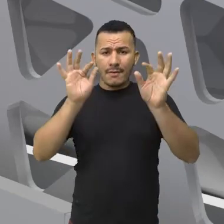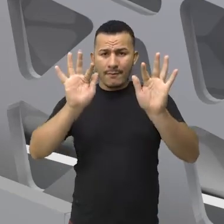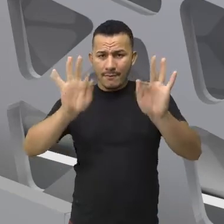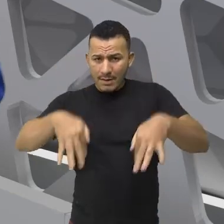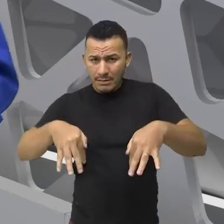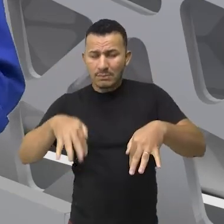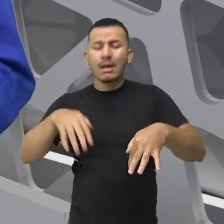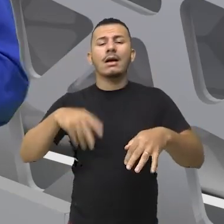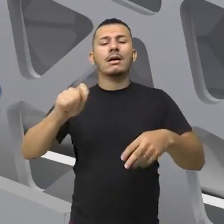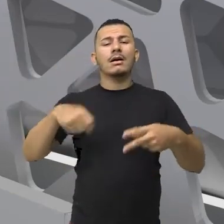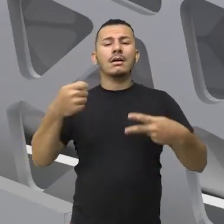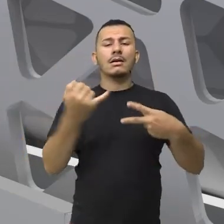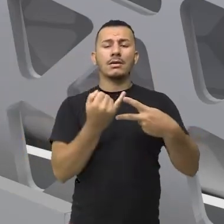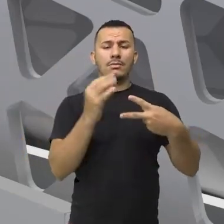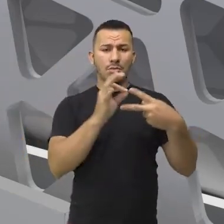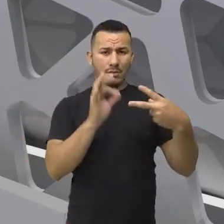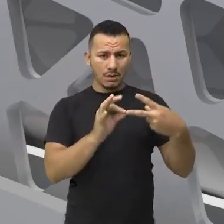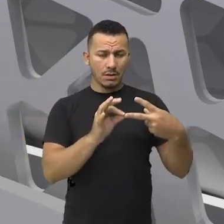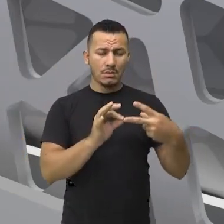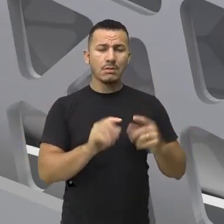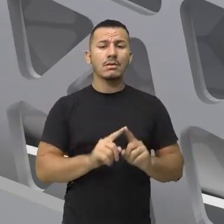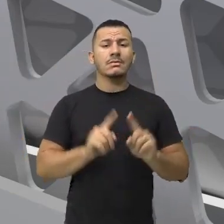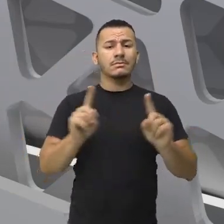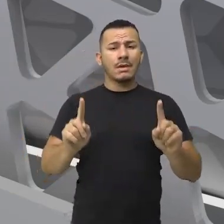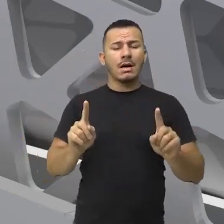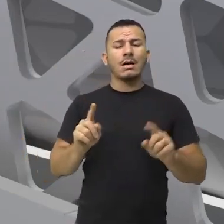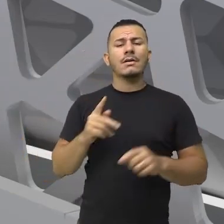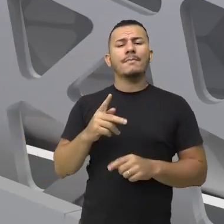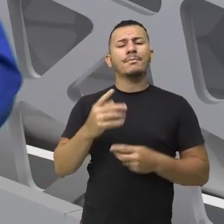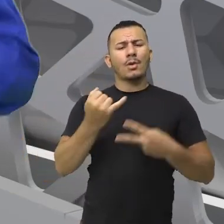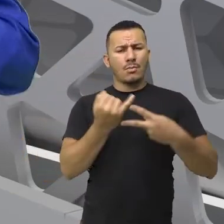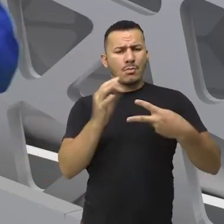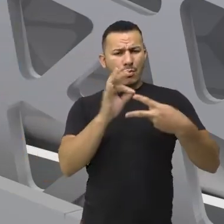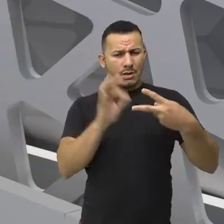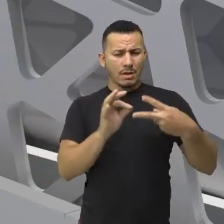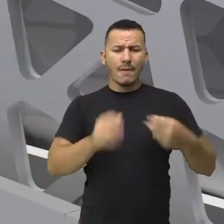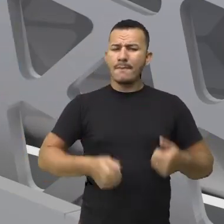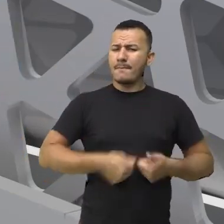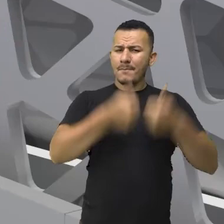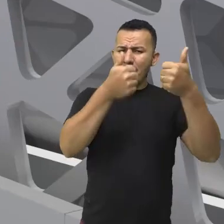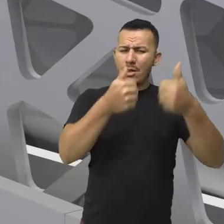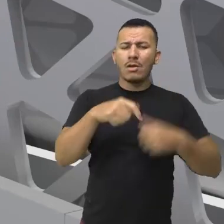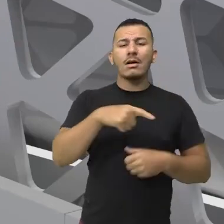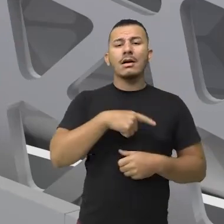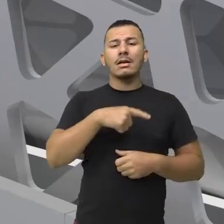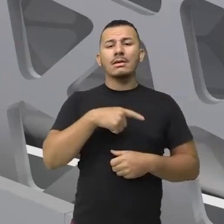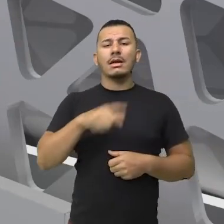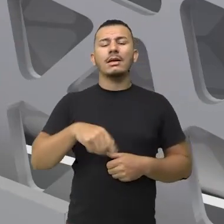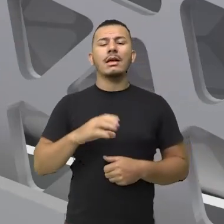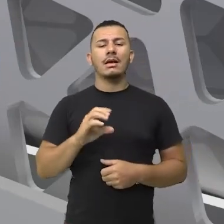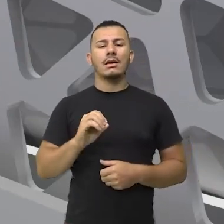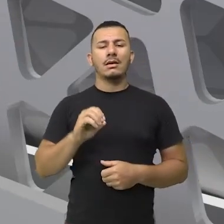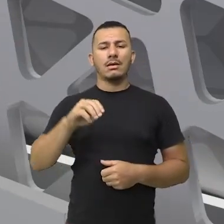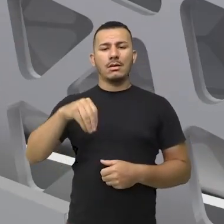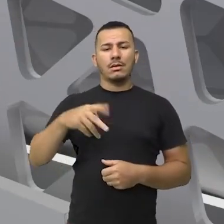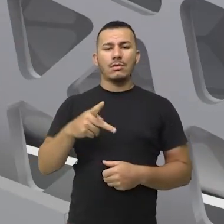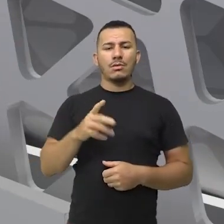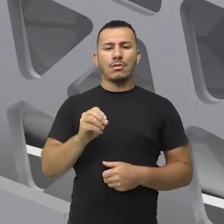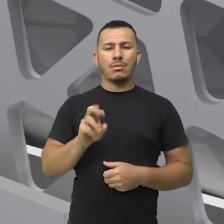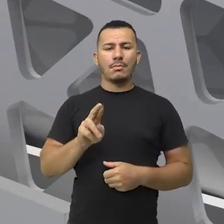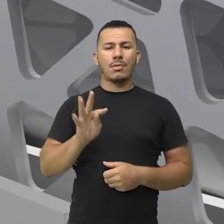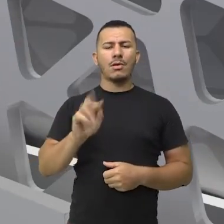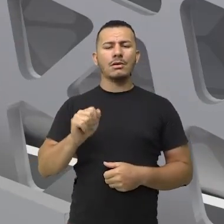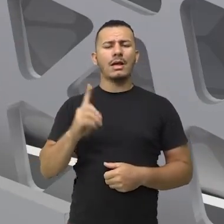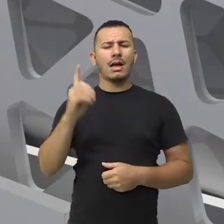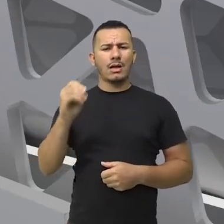polígono. É claro que, para nós, os polígonos melhores são o que nós chamamos de polígonos comportados. Quem são esses